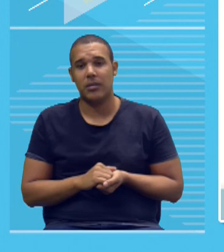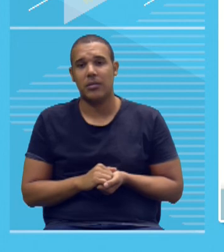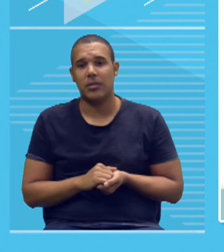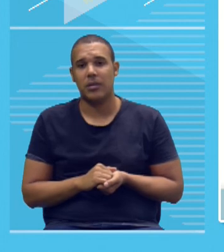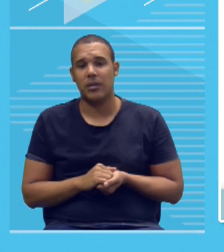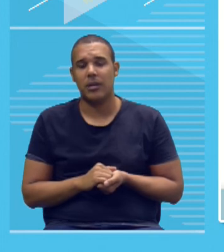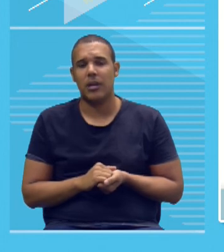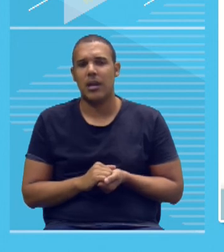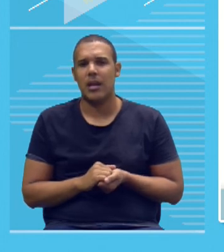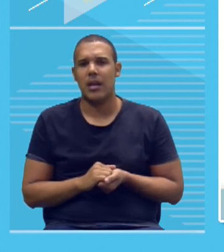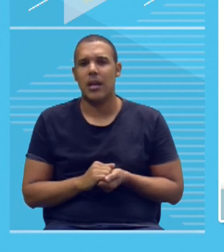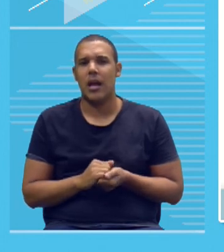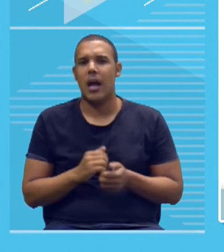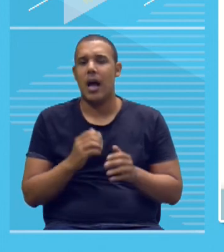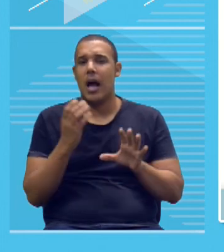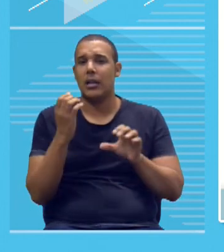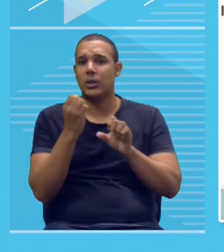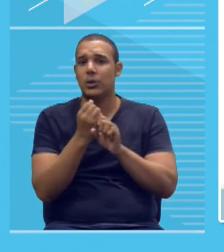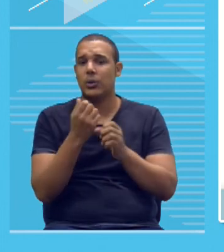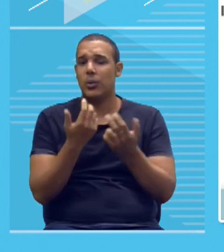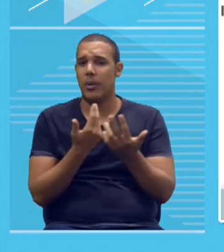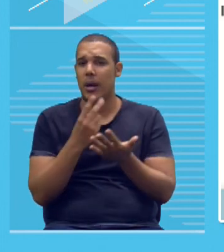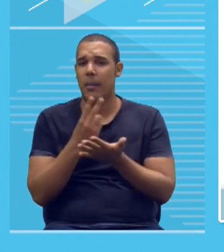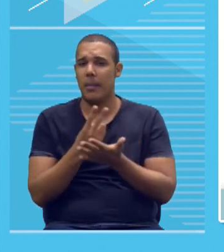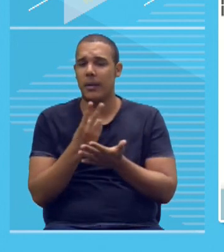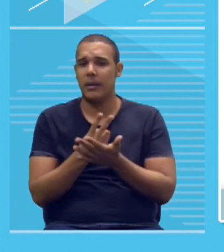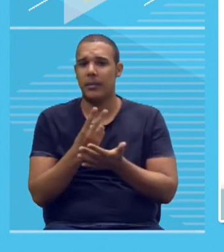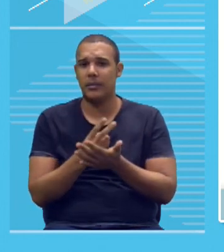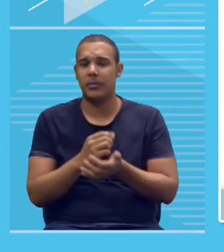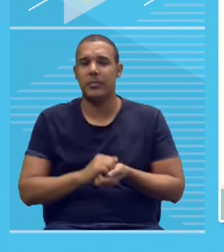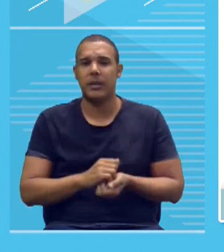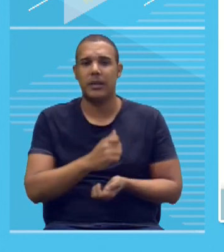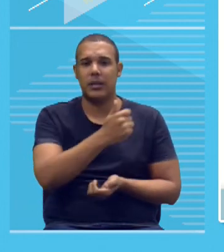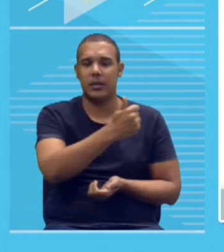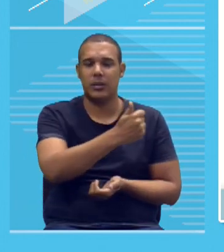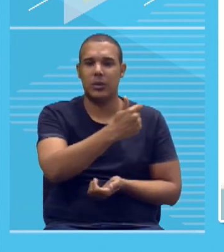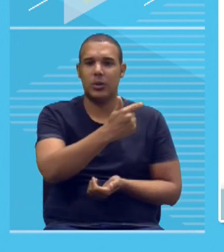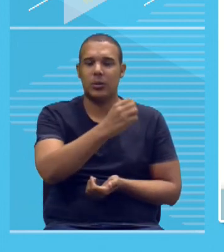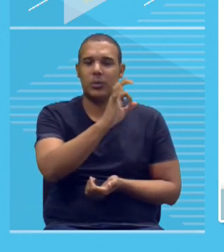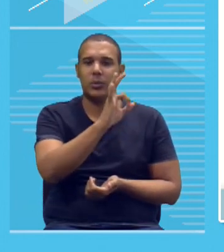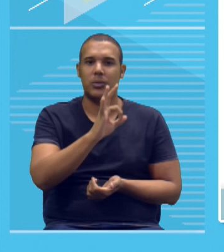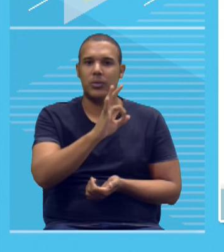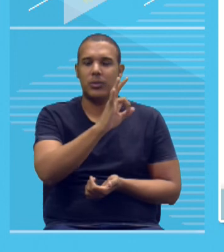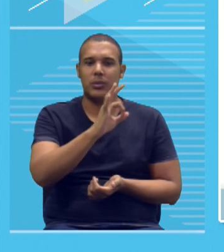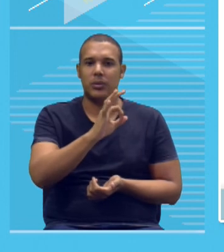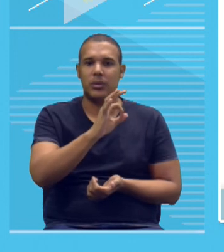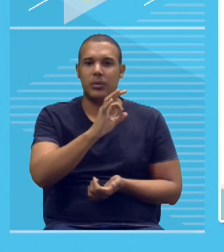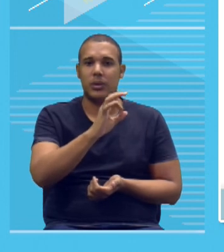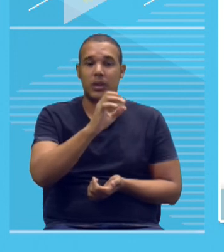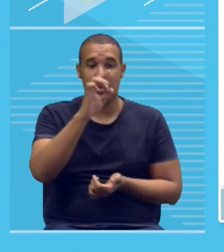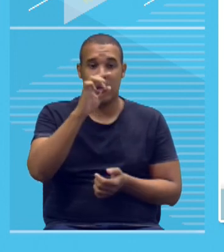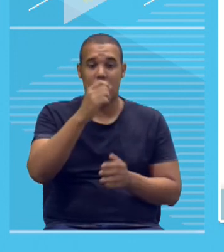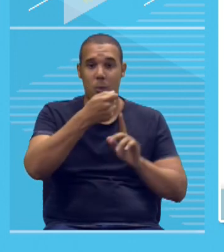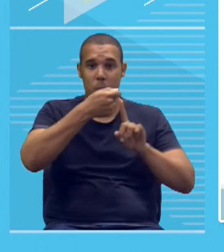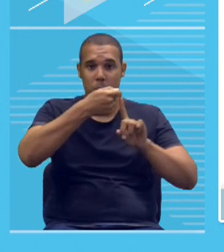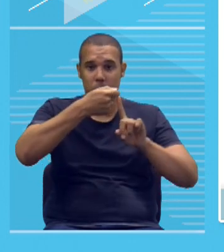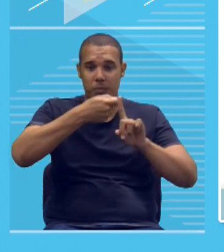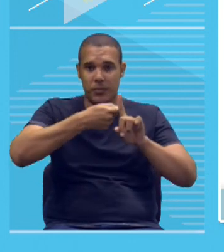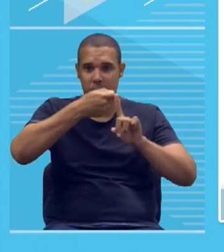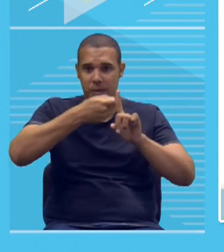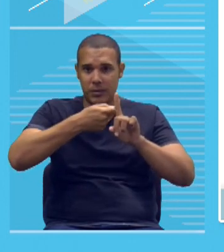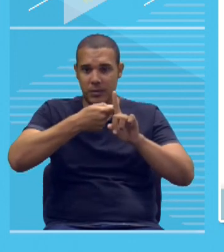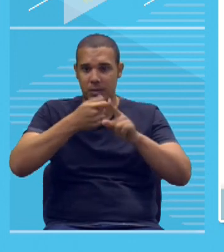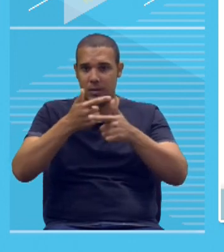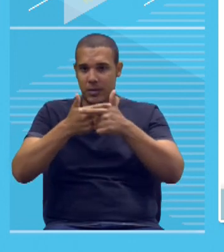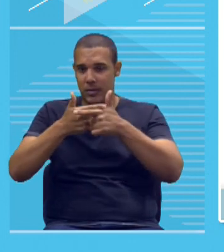nós fizemos anterior a mesma pro sou seu vai pegar doze por cento que é o mês inteiro e o senhor vai